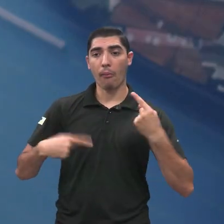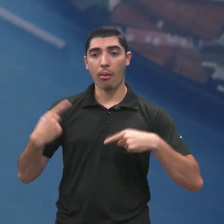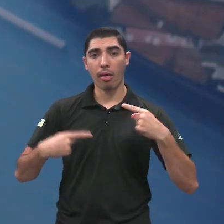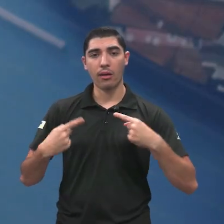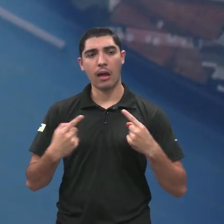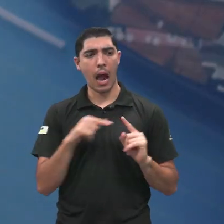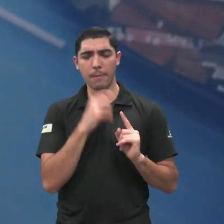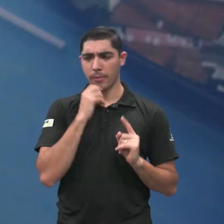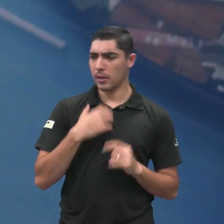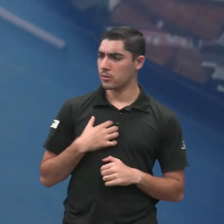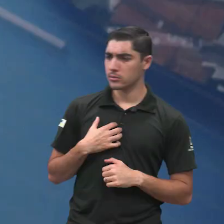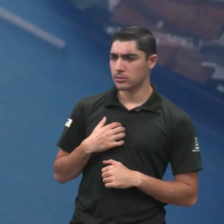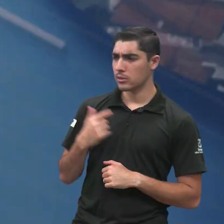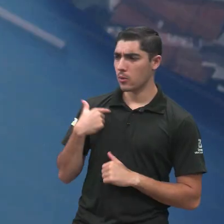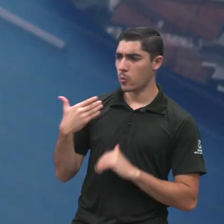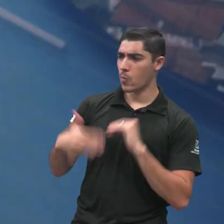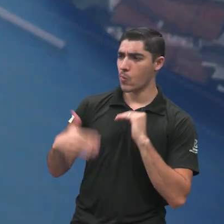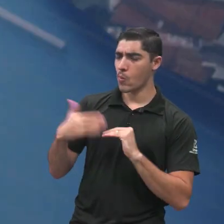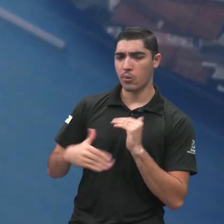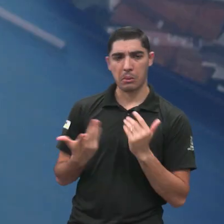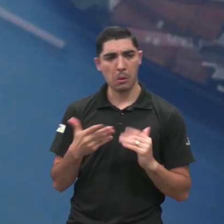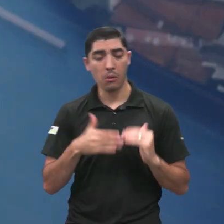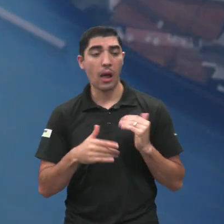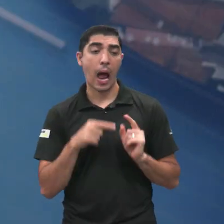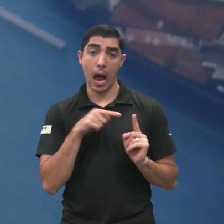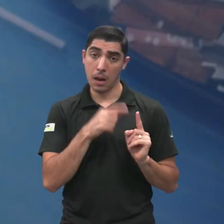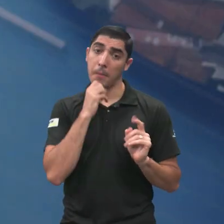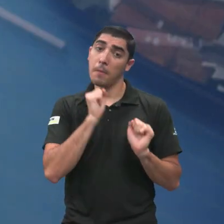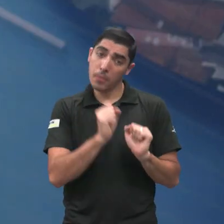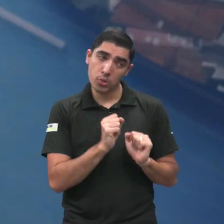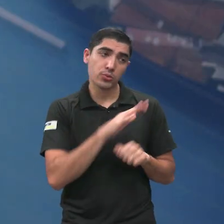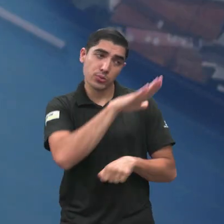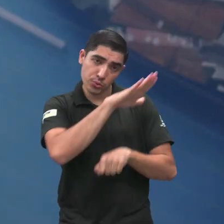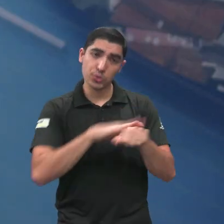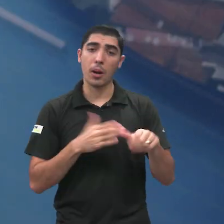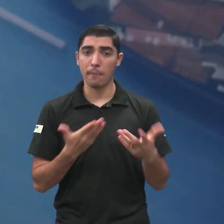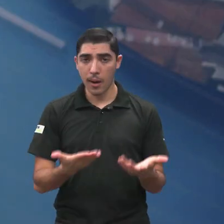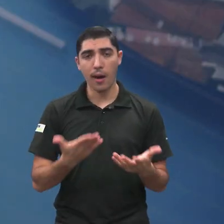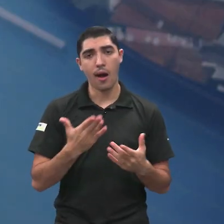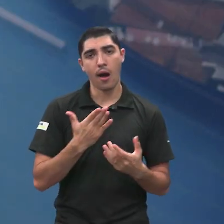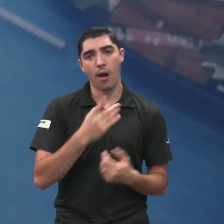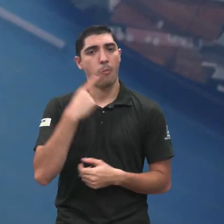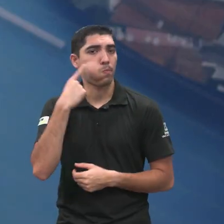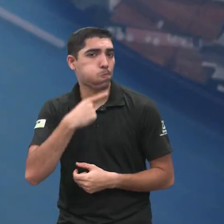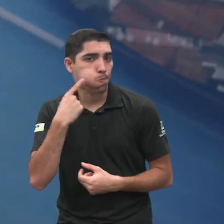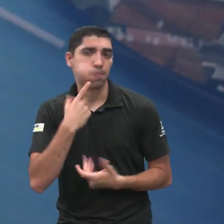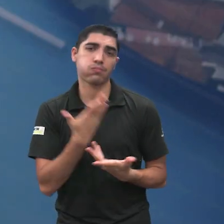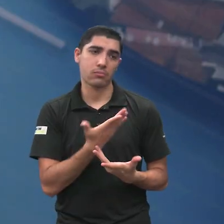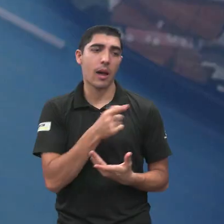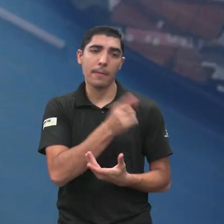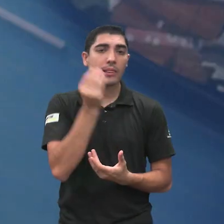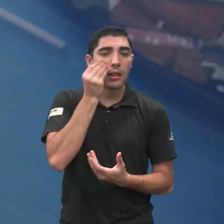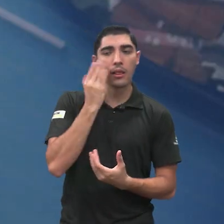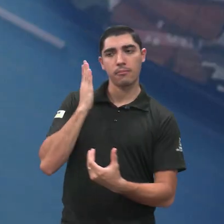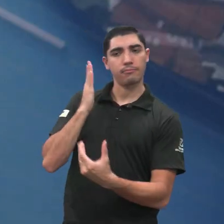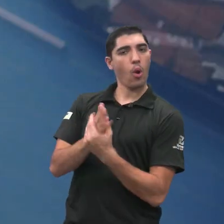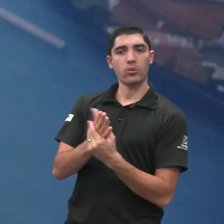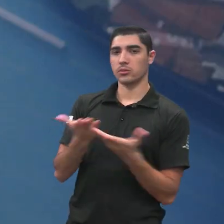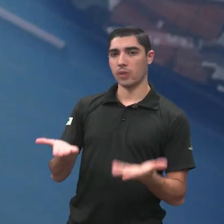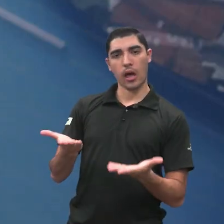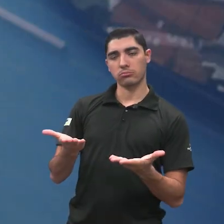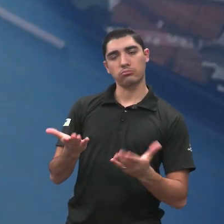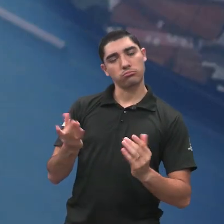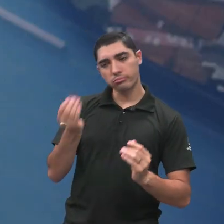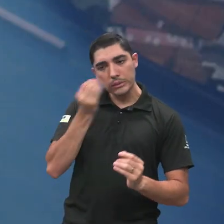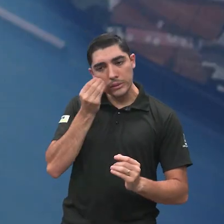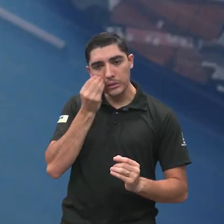acordo, ele pode buscar, assim, mais um advogado de sua confiança para que entre com aquele processo, para